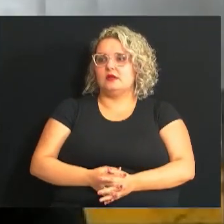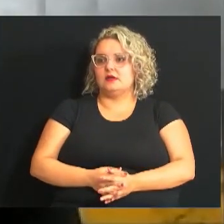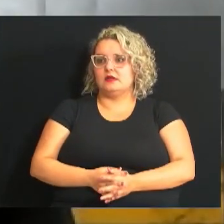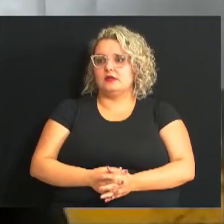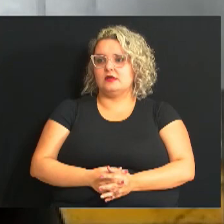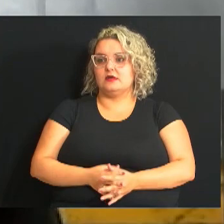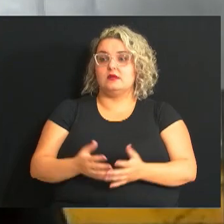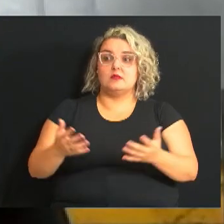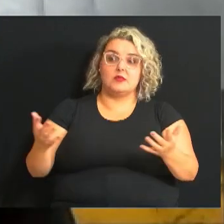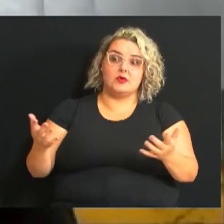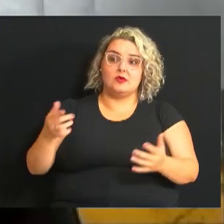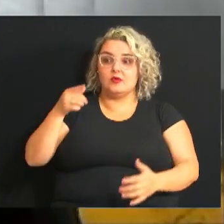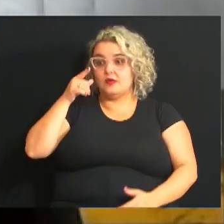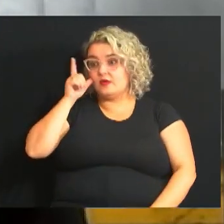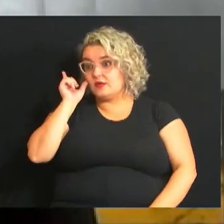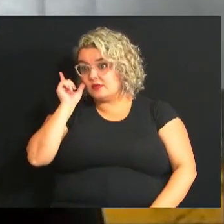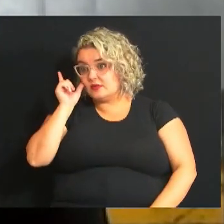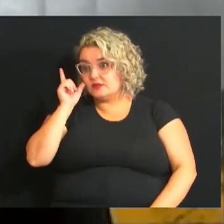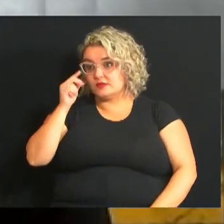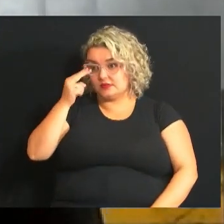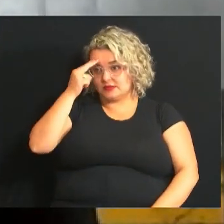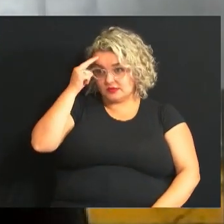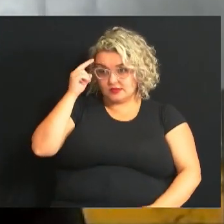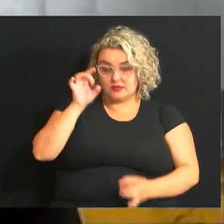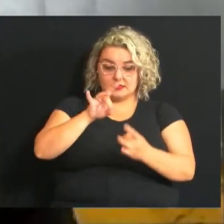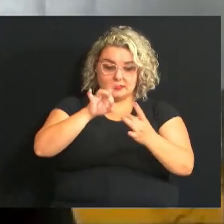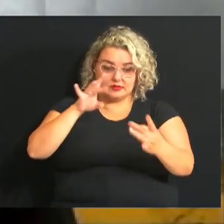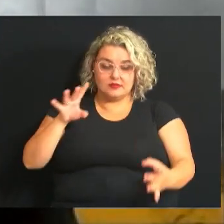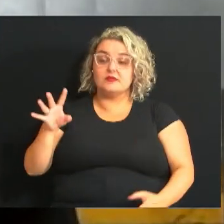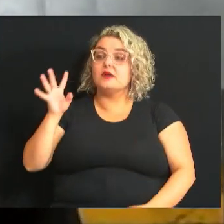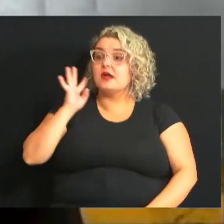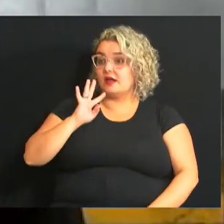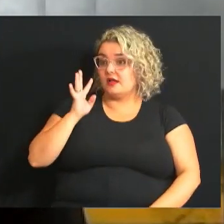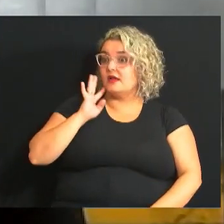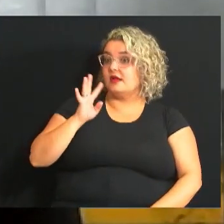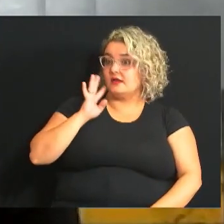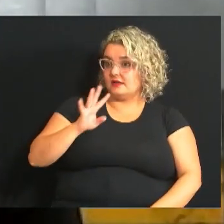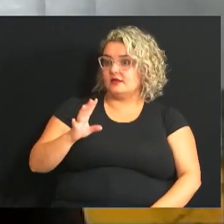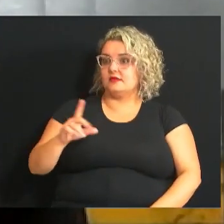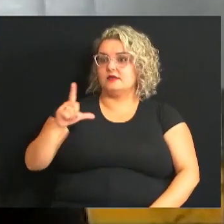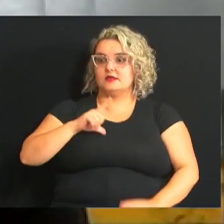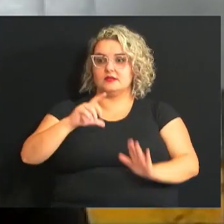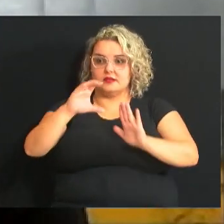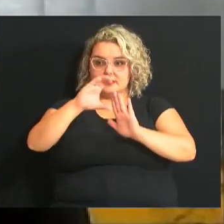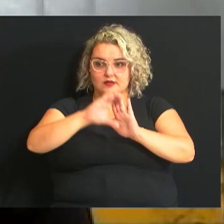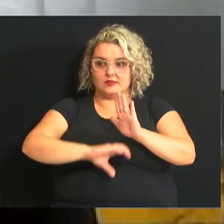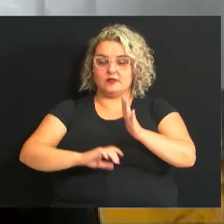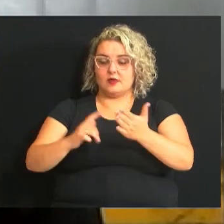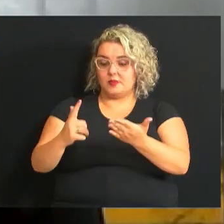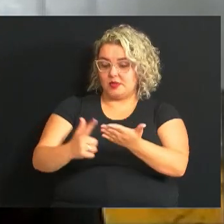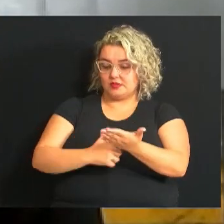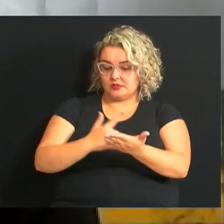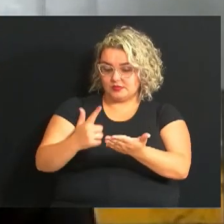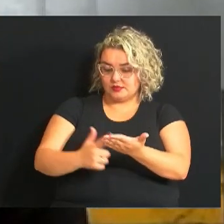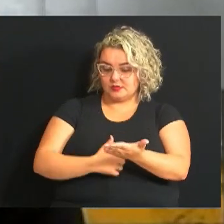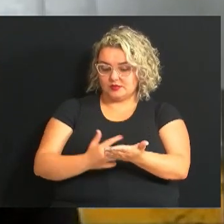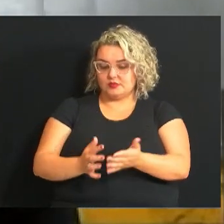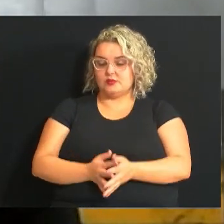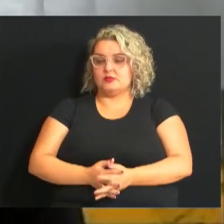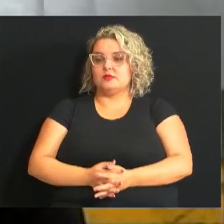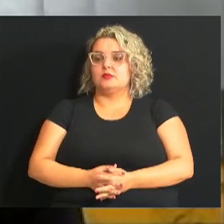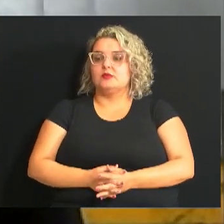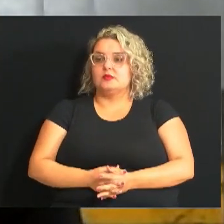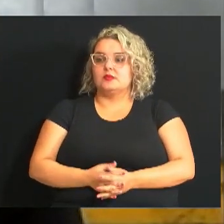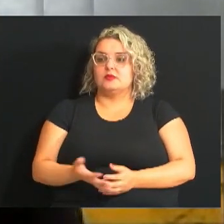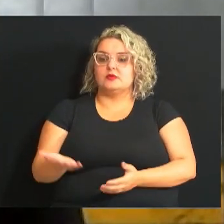Bom, ontem, Gabriel, eu recebi um feedback muito legal, né? Tem um capítulo ali do livro que a gente compartilha